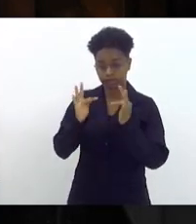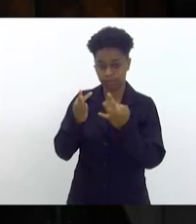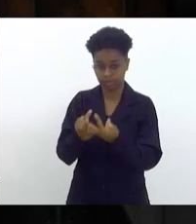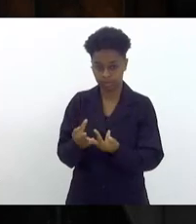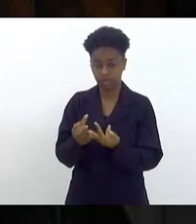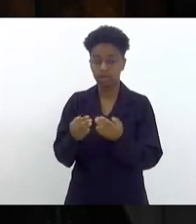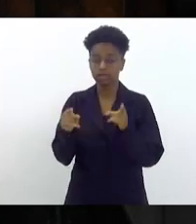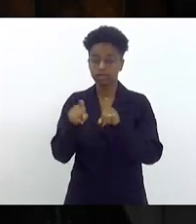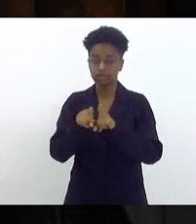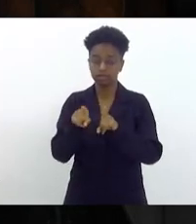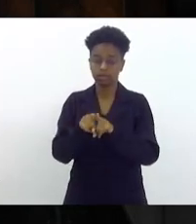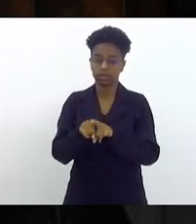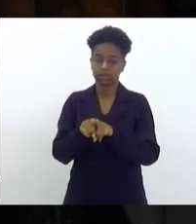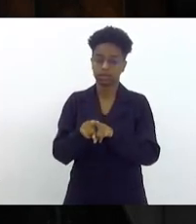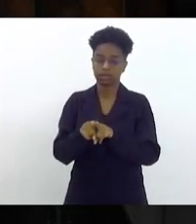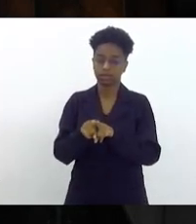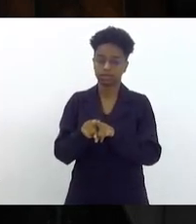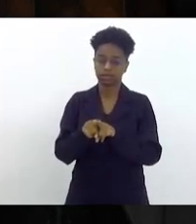o